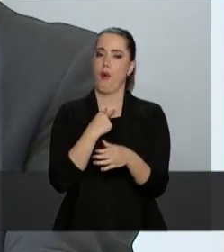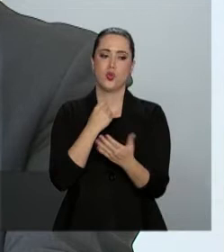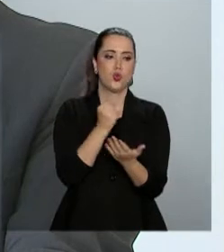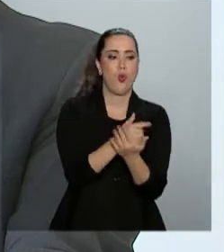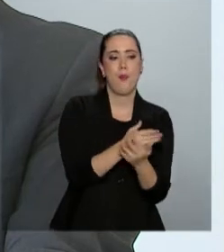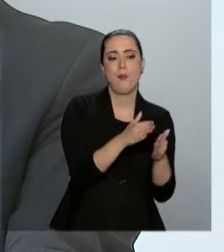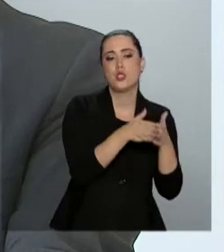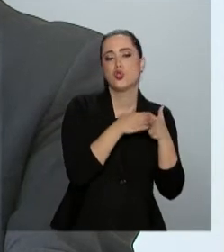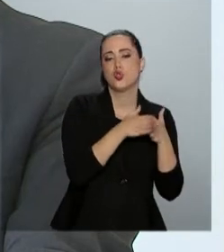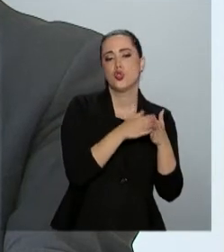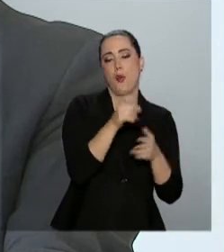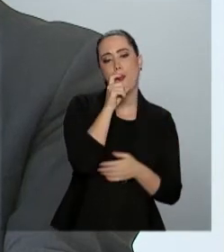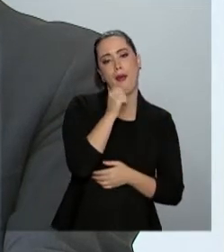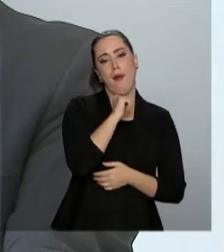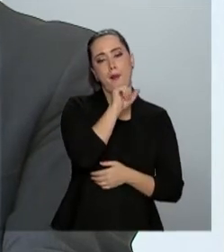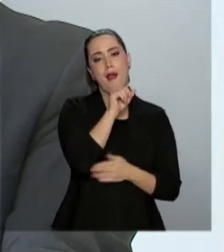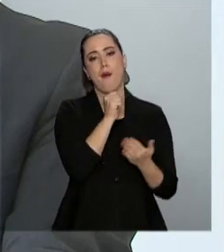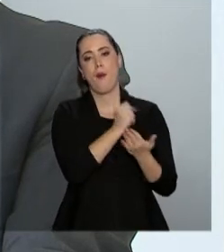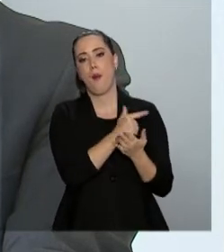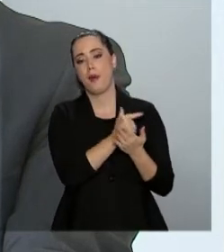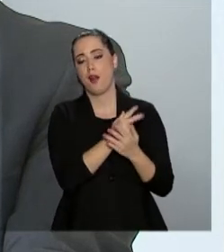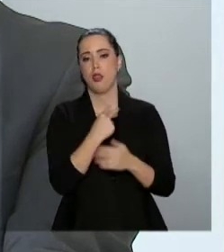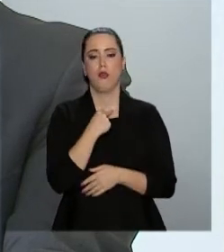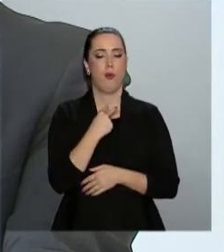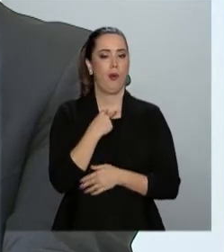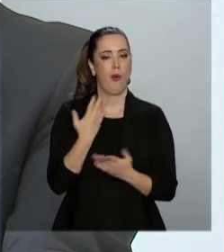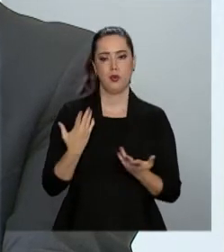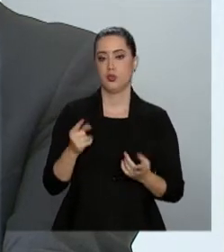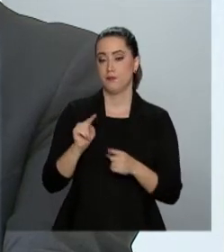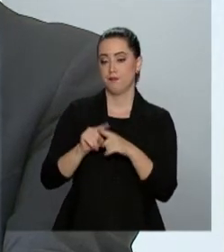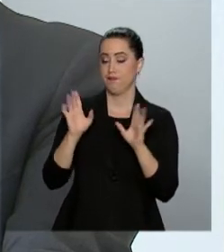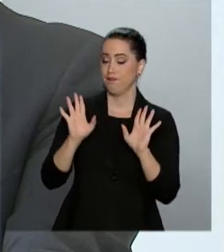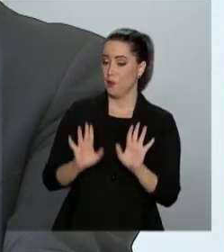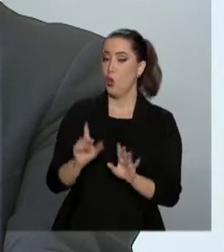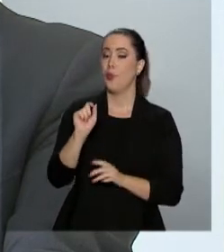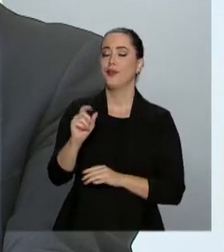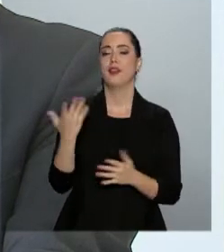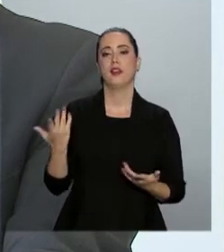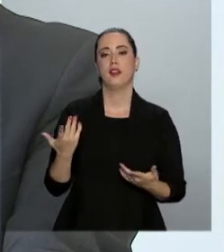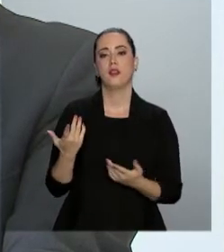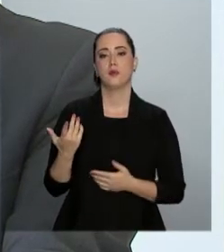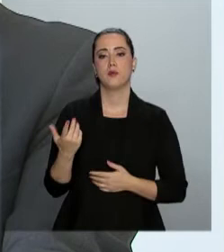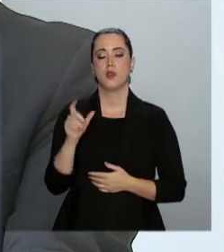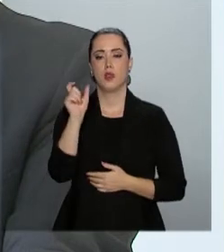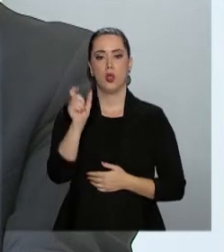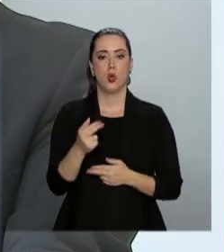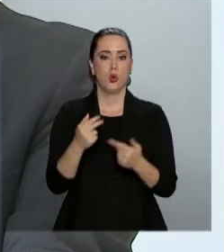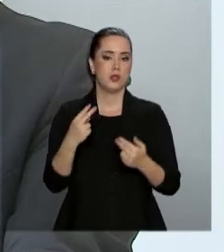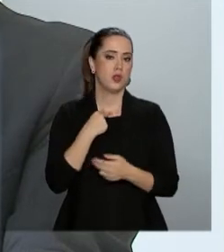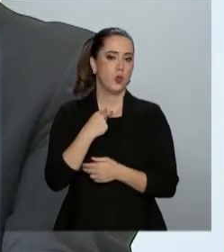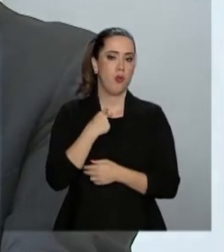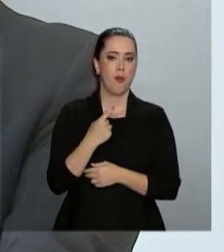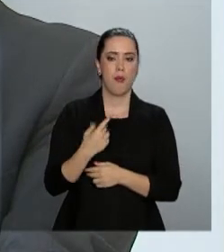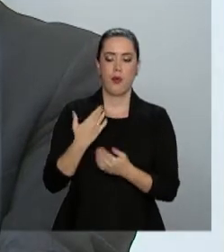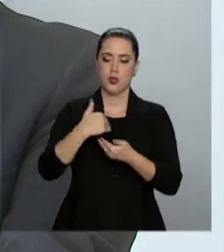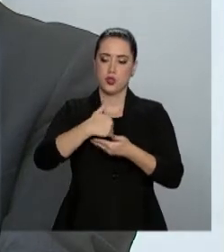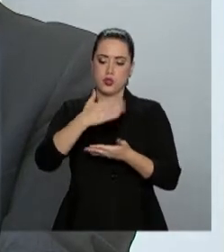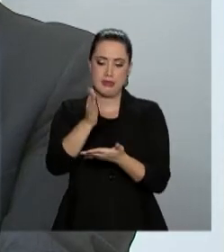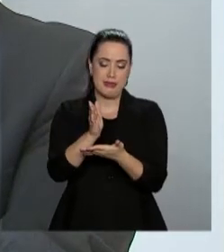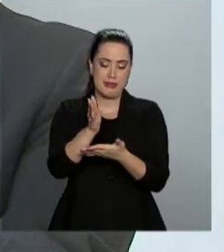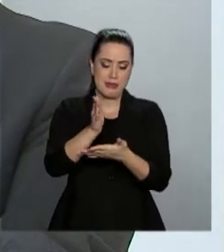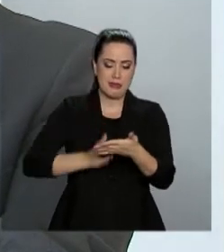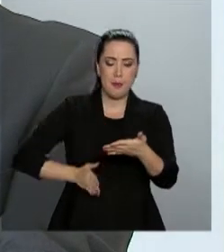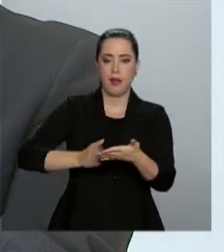pais. O que, que são materiais coletivos? São aqueles que não são individualizáveis. Por